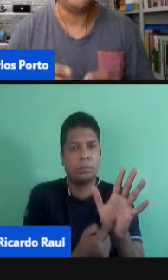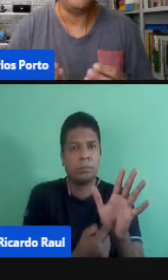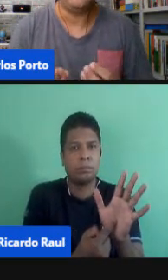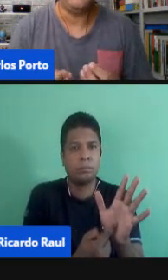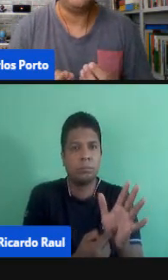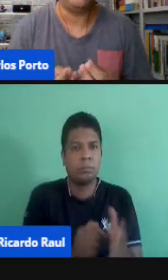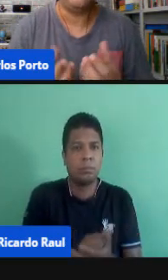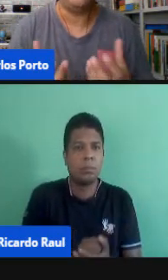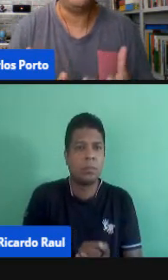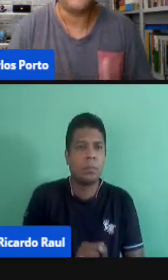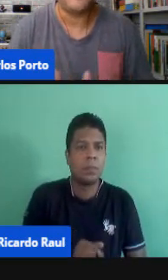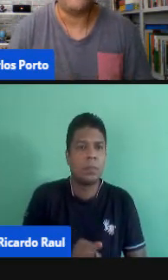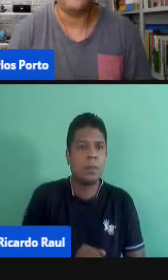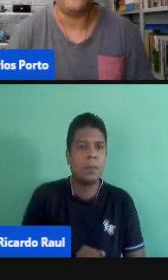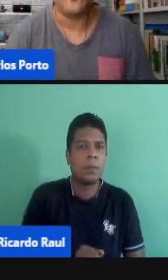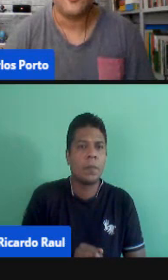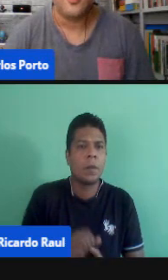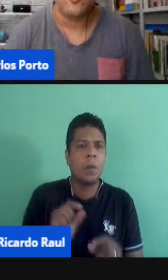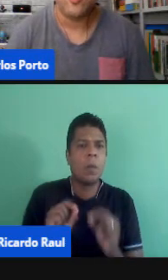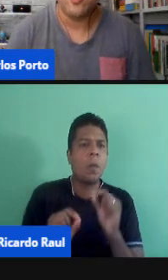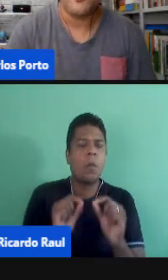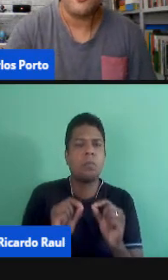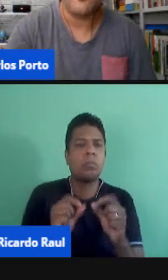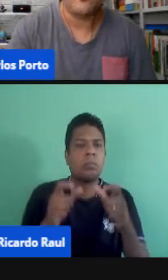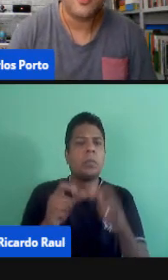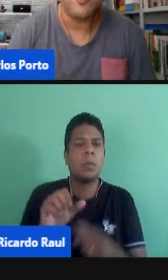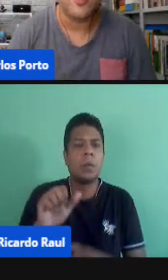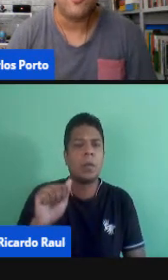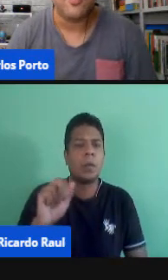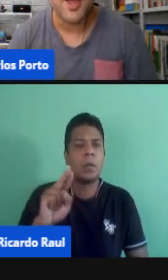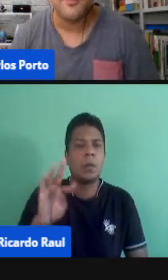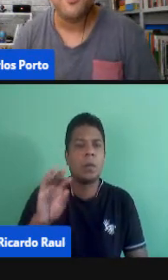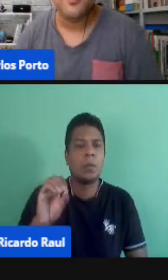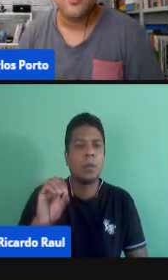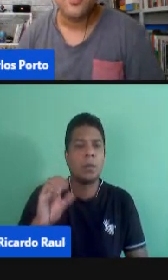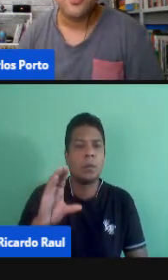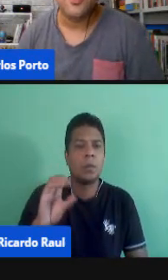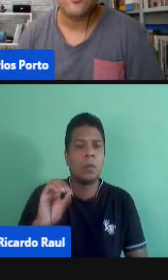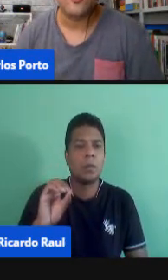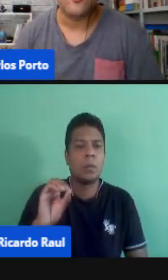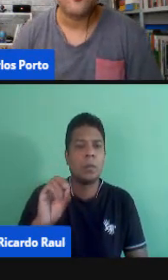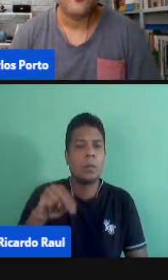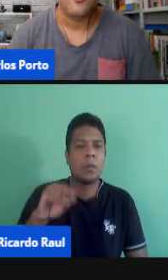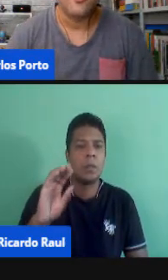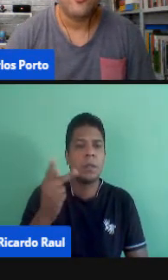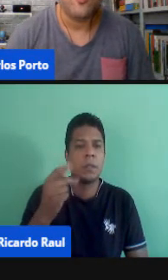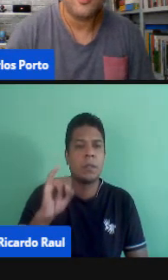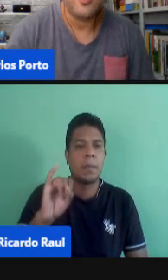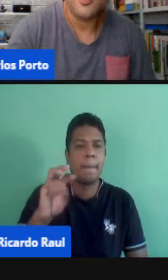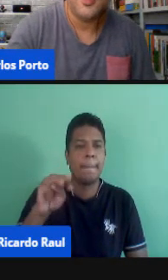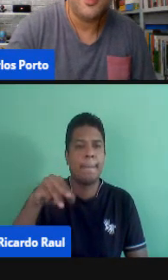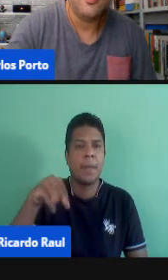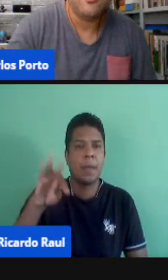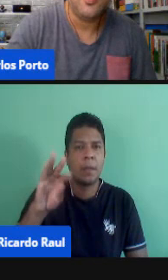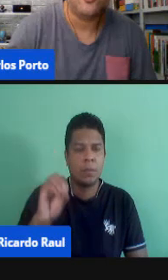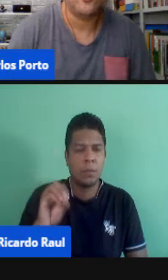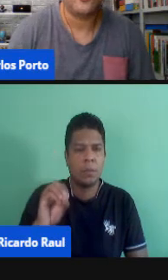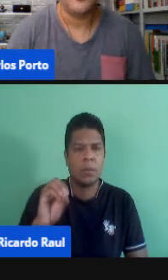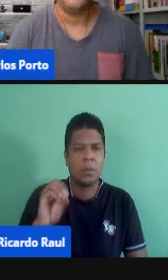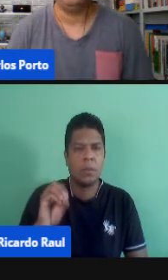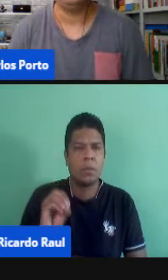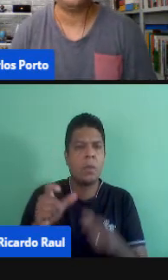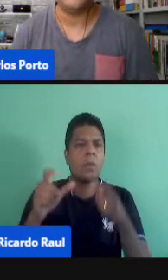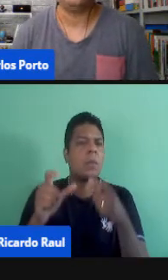esse autoconhecimento nós vamos buscar aonde? Deixa eu só passar mais um slide aqui, vamos lá? Isso. Deixa eu passar aqui,